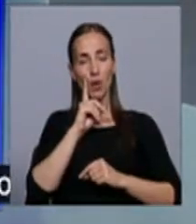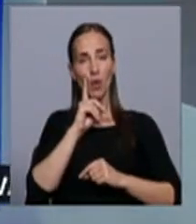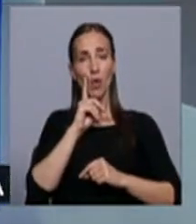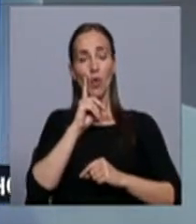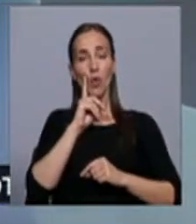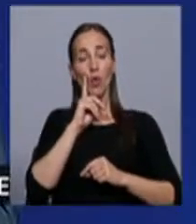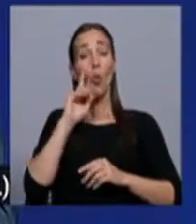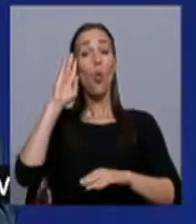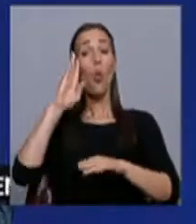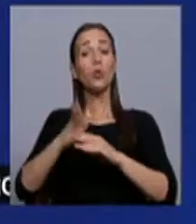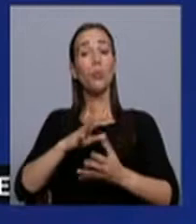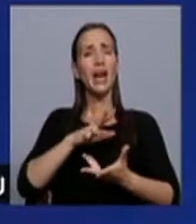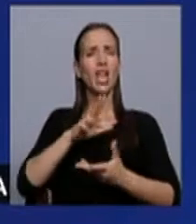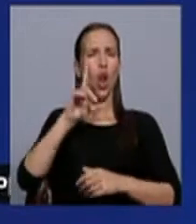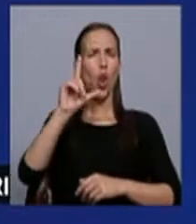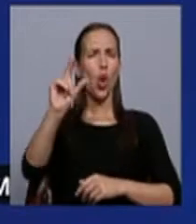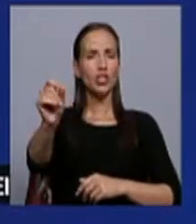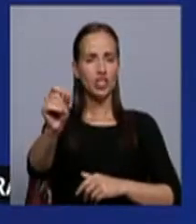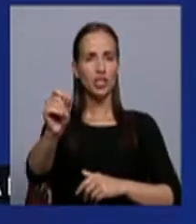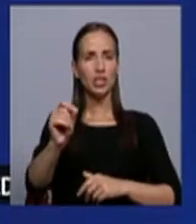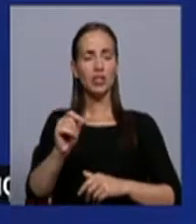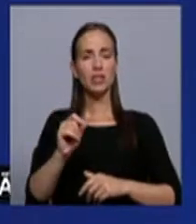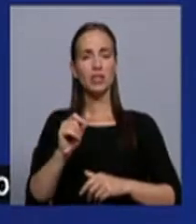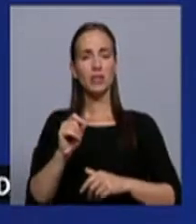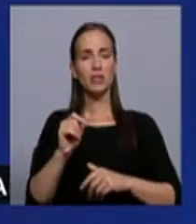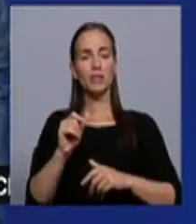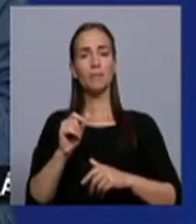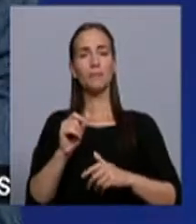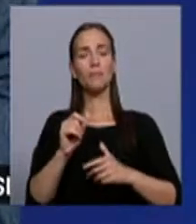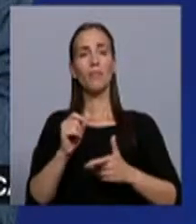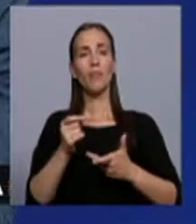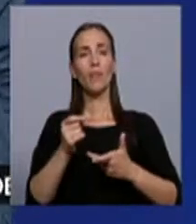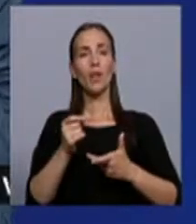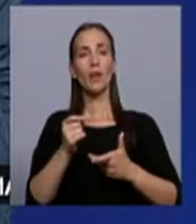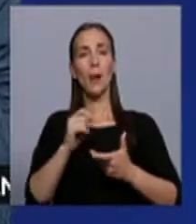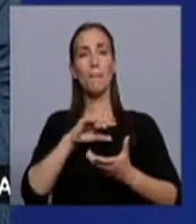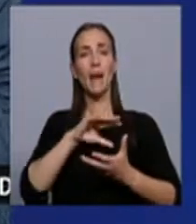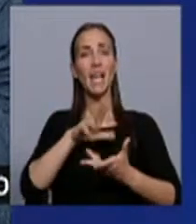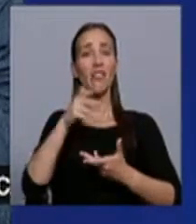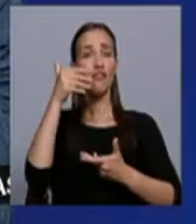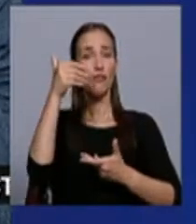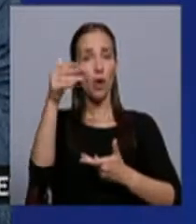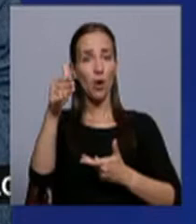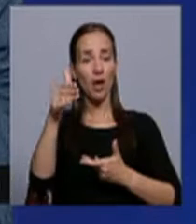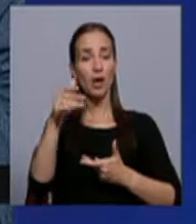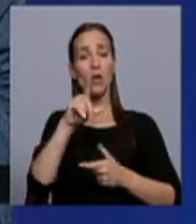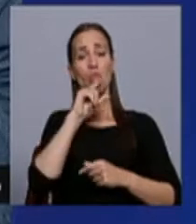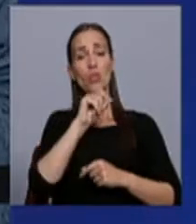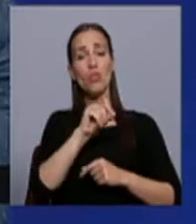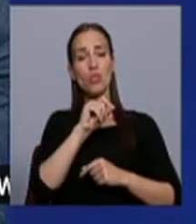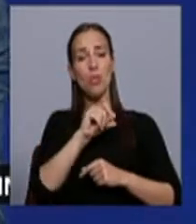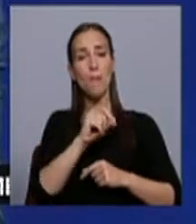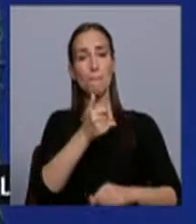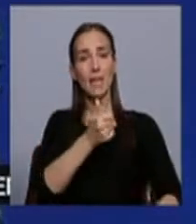Astrofísica e de Ciências do Espaço, chegaram a uma conclusão muito gira sobre o último destes exoplanetas, o último quer dizer o mais distante, o